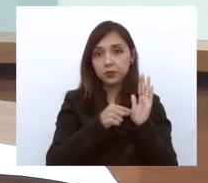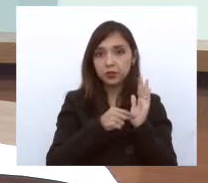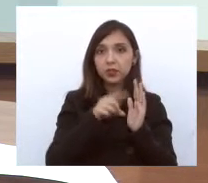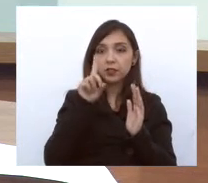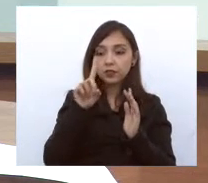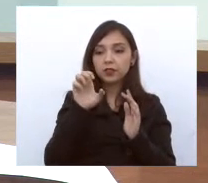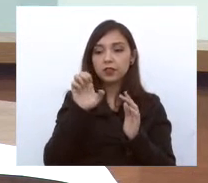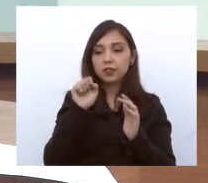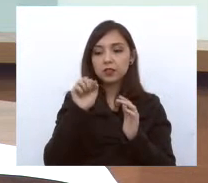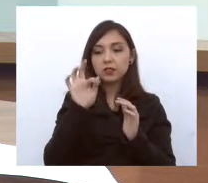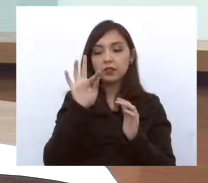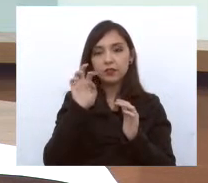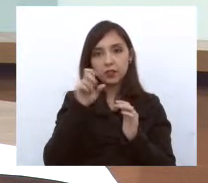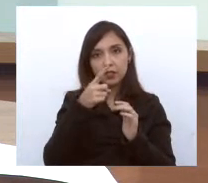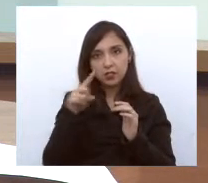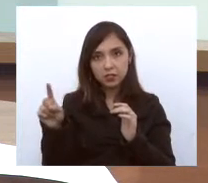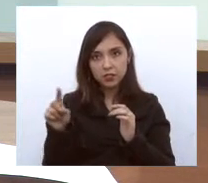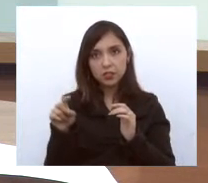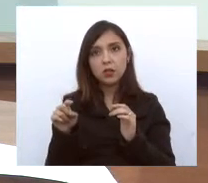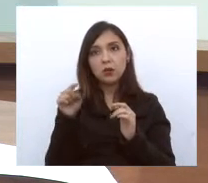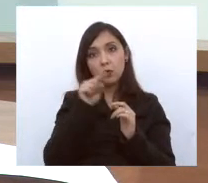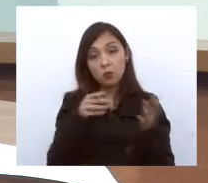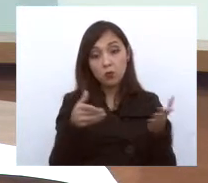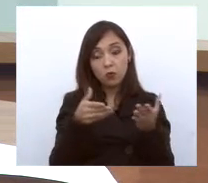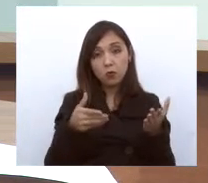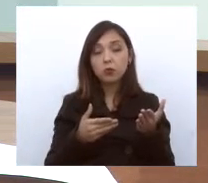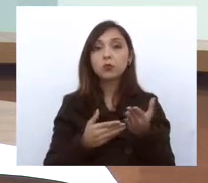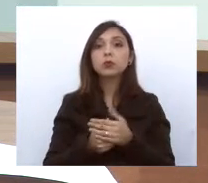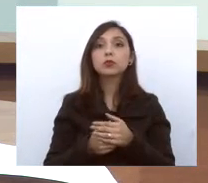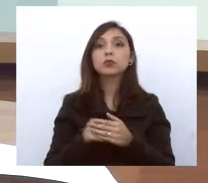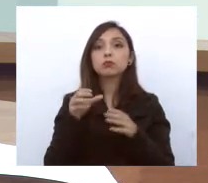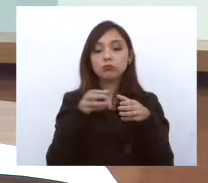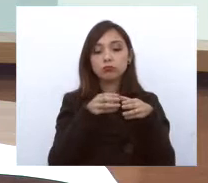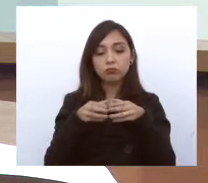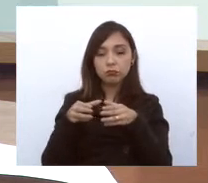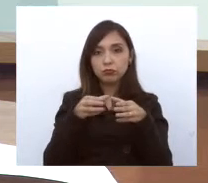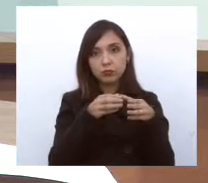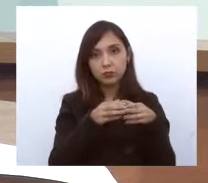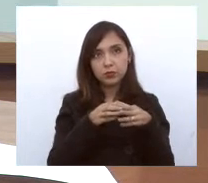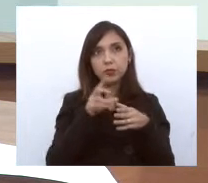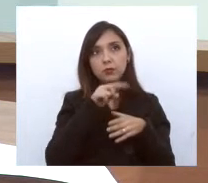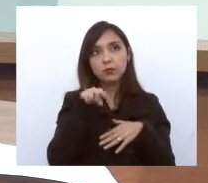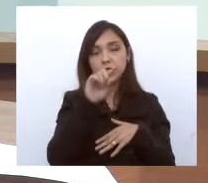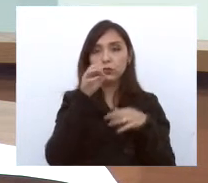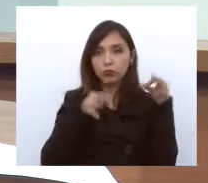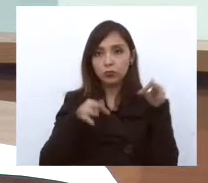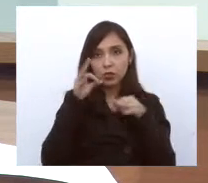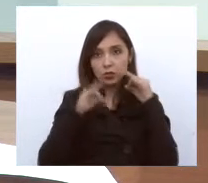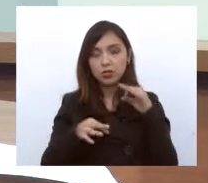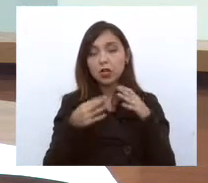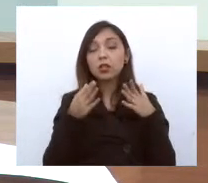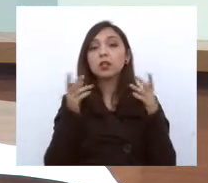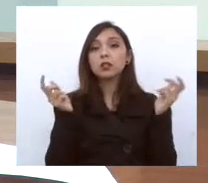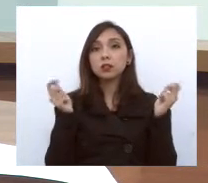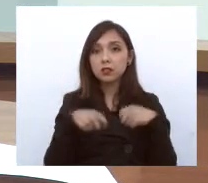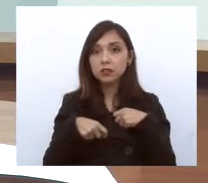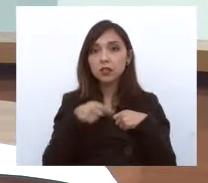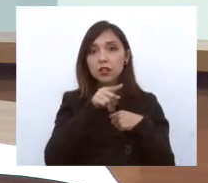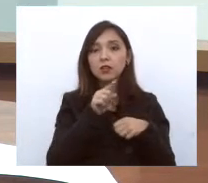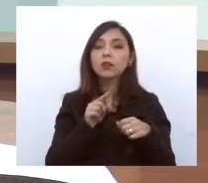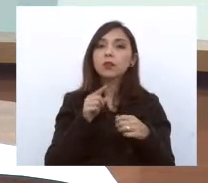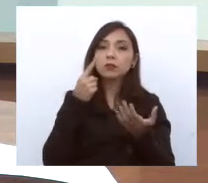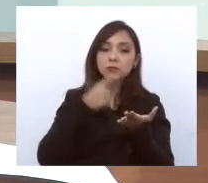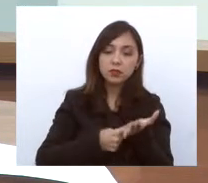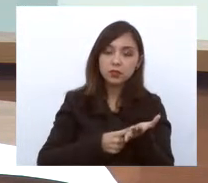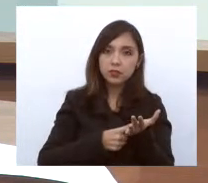desafetação, que foi dado parecer favorável hoje pela Comissão de Constituição e Justiça, permite que o acordo